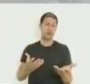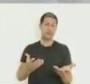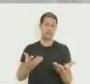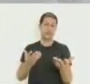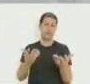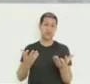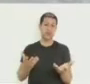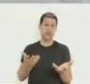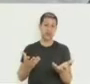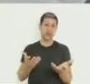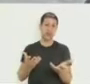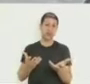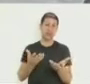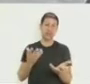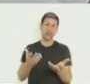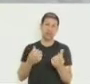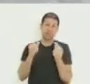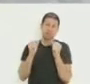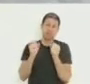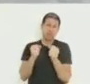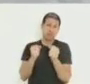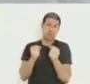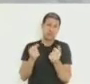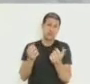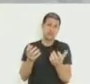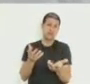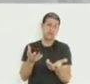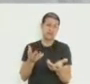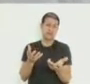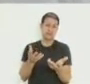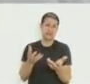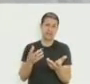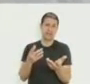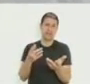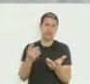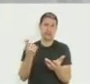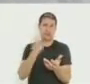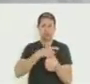alguma possibilidade de ter um acesso facilitado realmente é importante